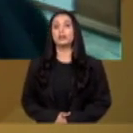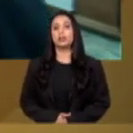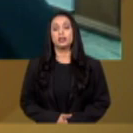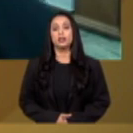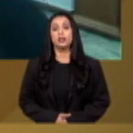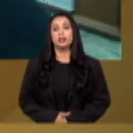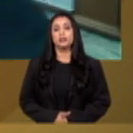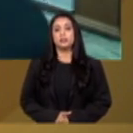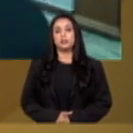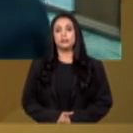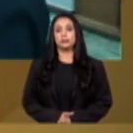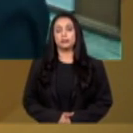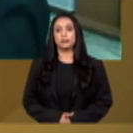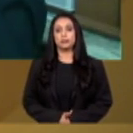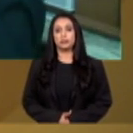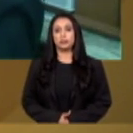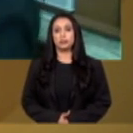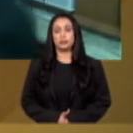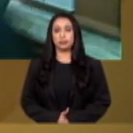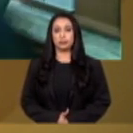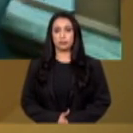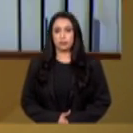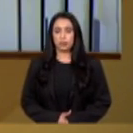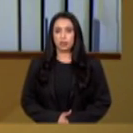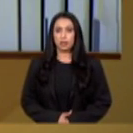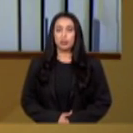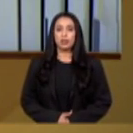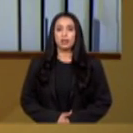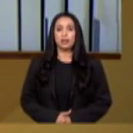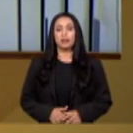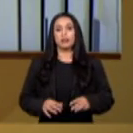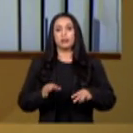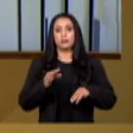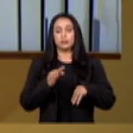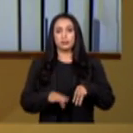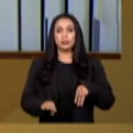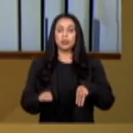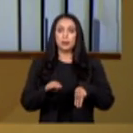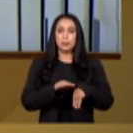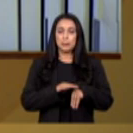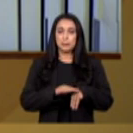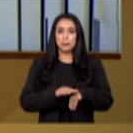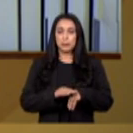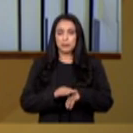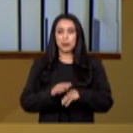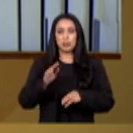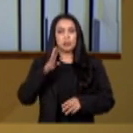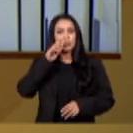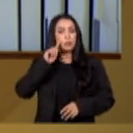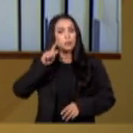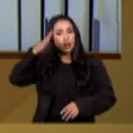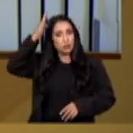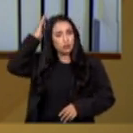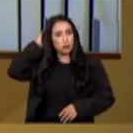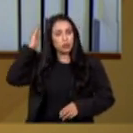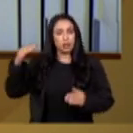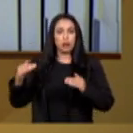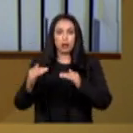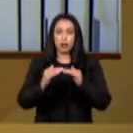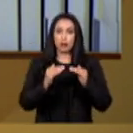o renato a e a net me diz uma coisa acompanho o relator nos limites do